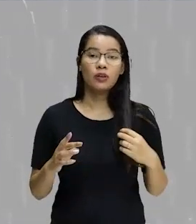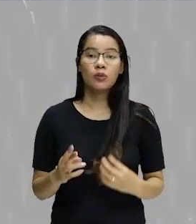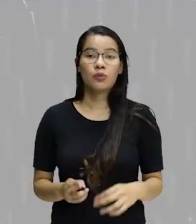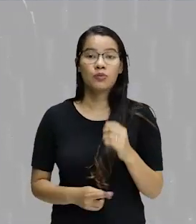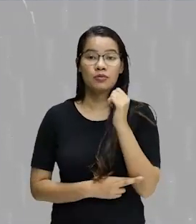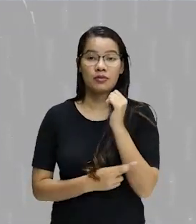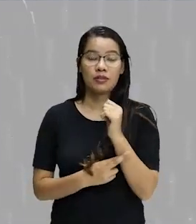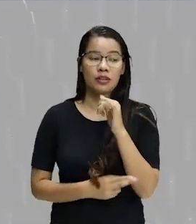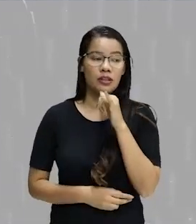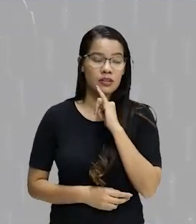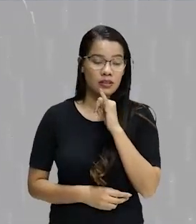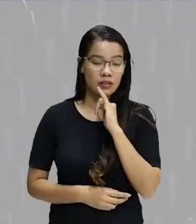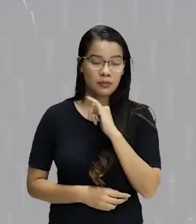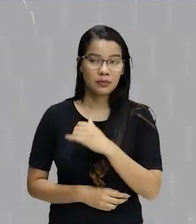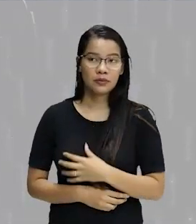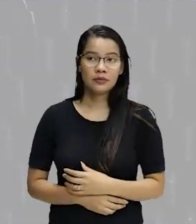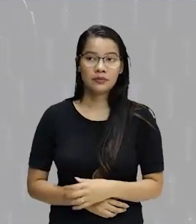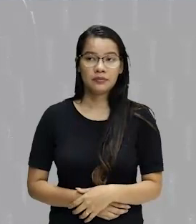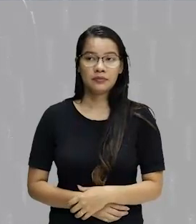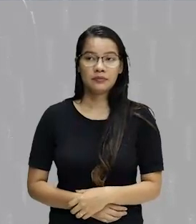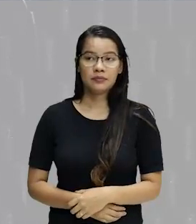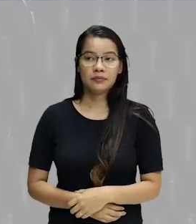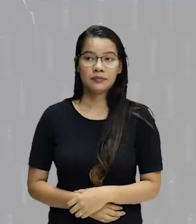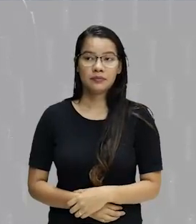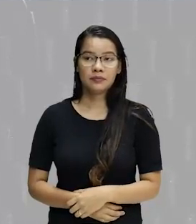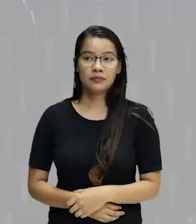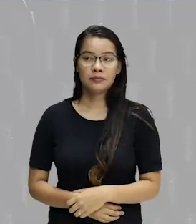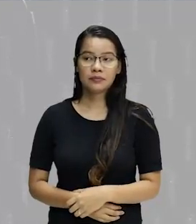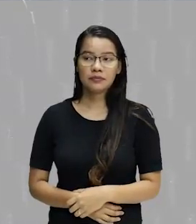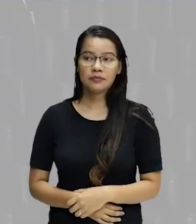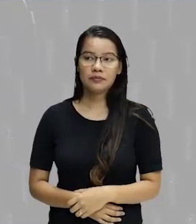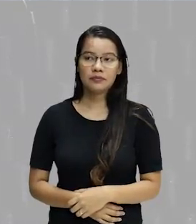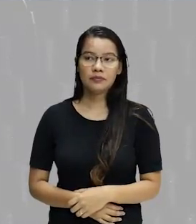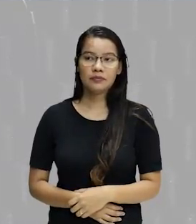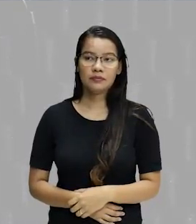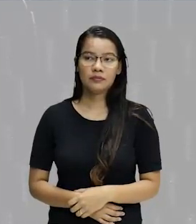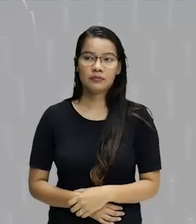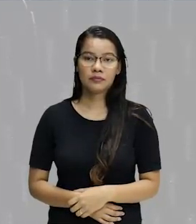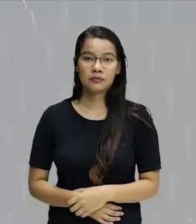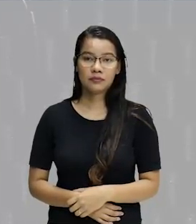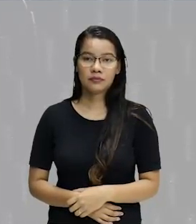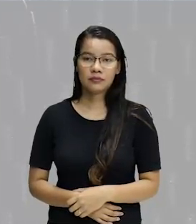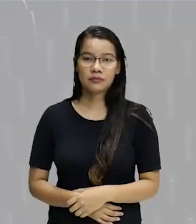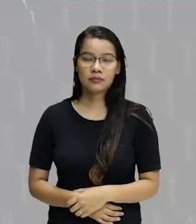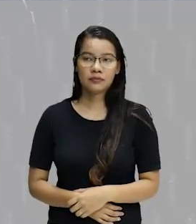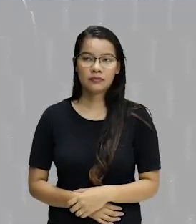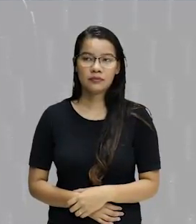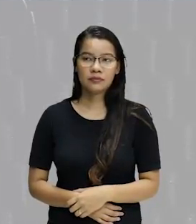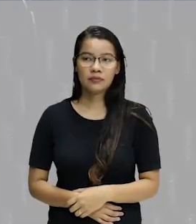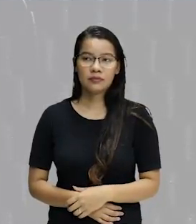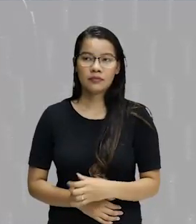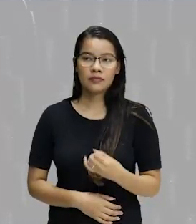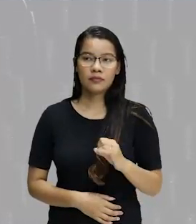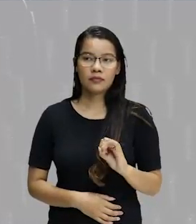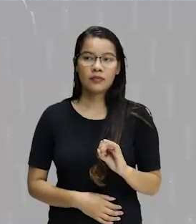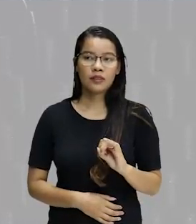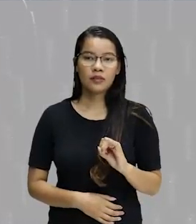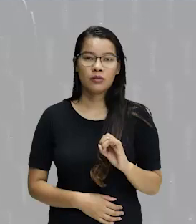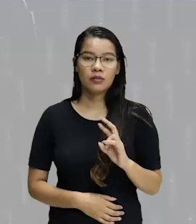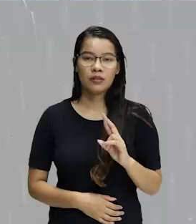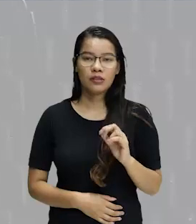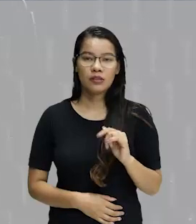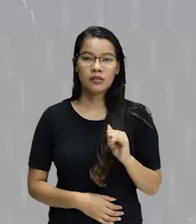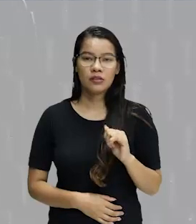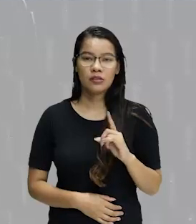Rússia, quando chega o inverno, as temperaturas são muito baixas, muito baixas. Então, se ali o